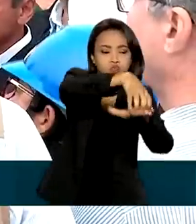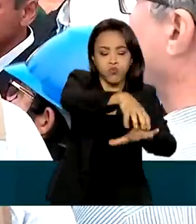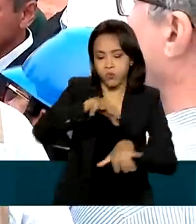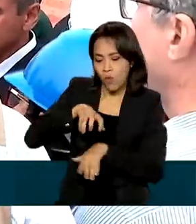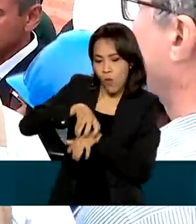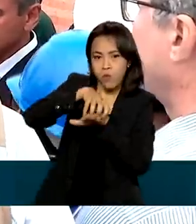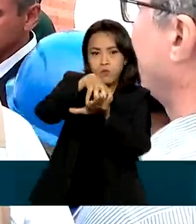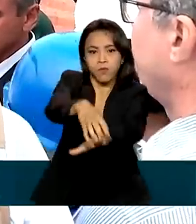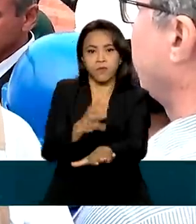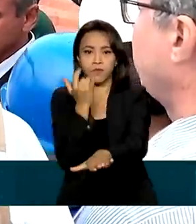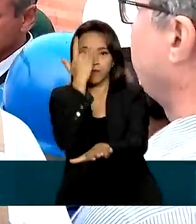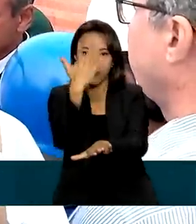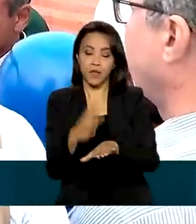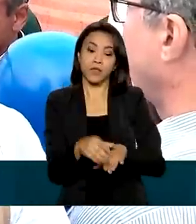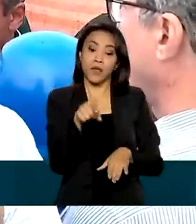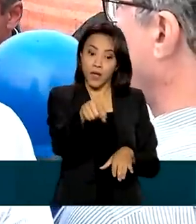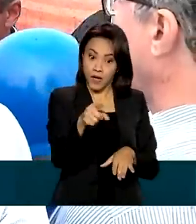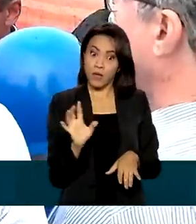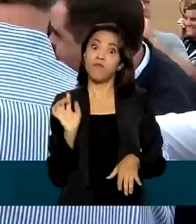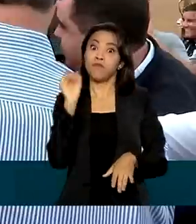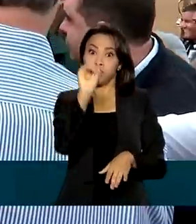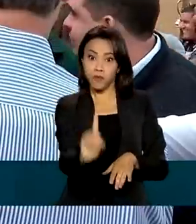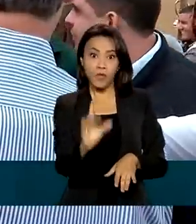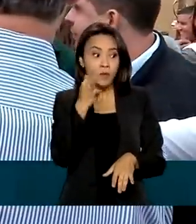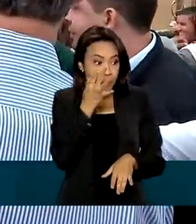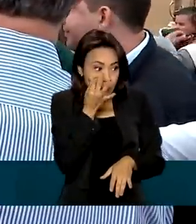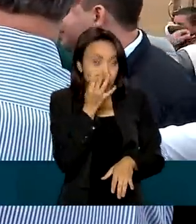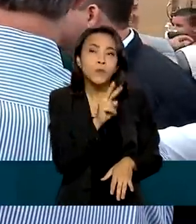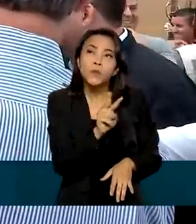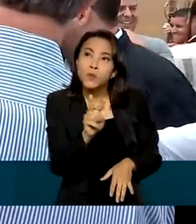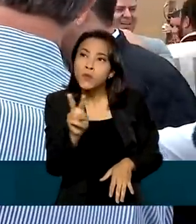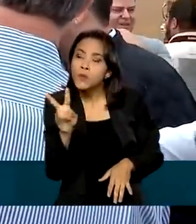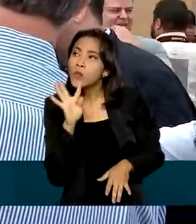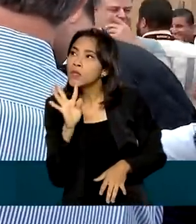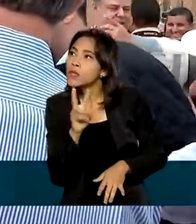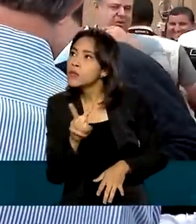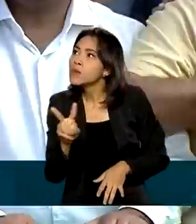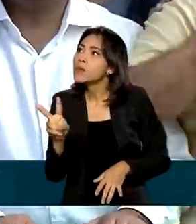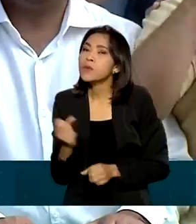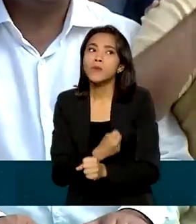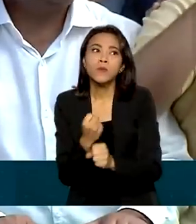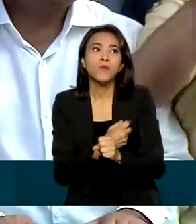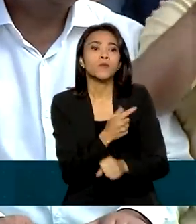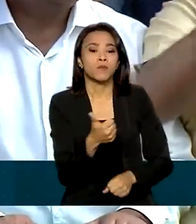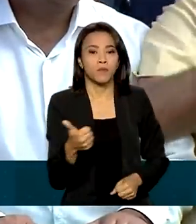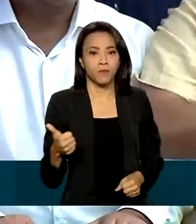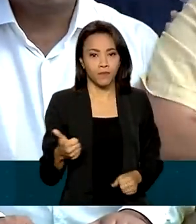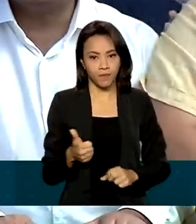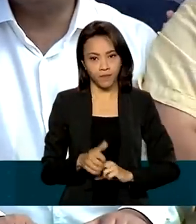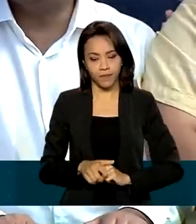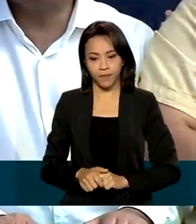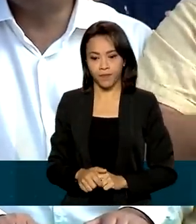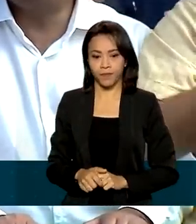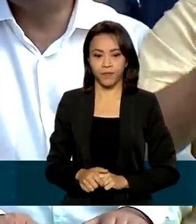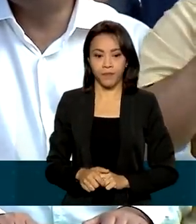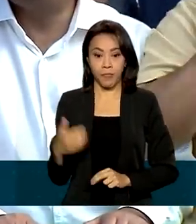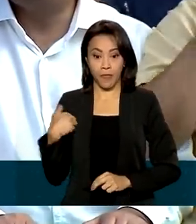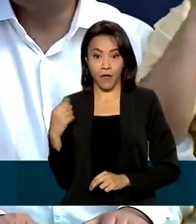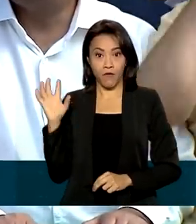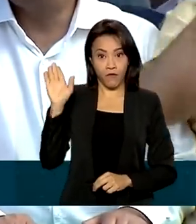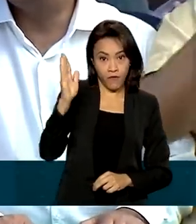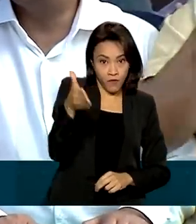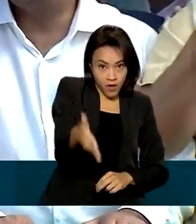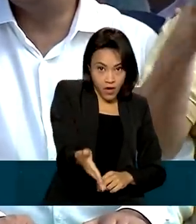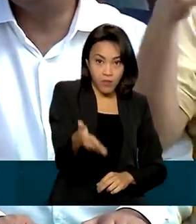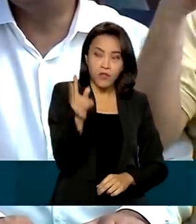o presidente Jair bolsonaro esteve em Jataí para uma visita técnica ao canteiro de obras de é uma obra